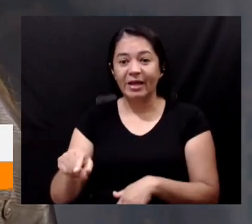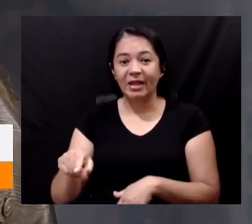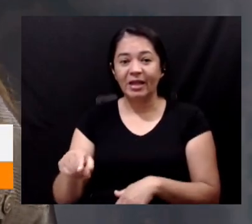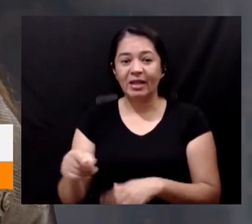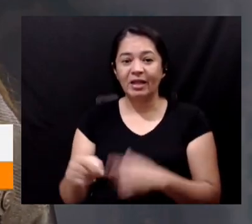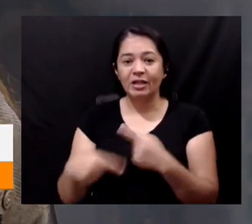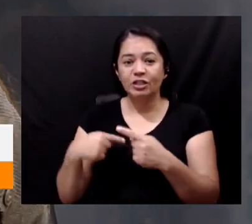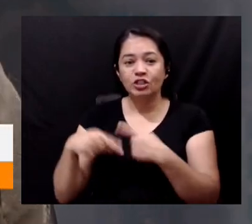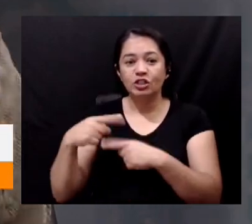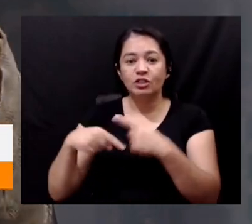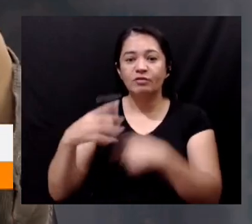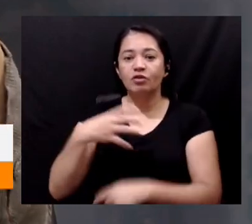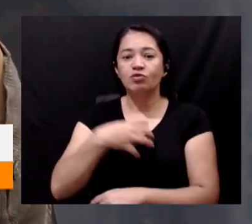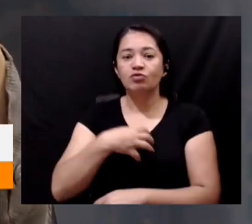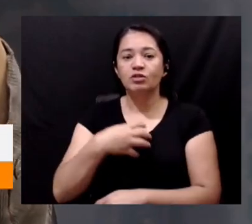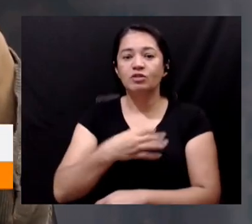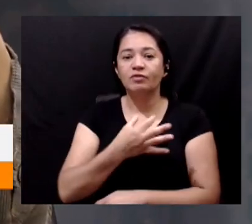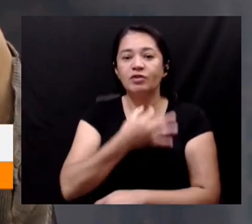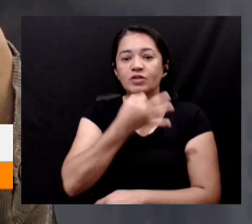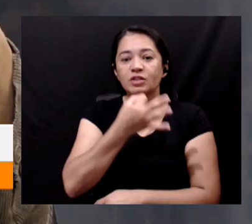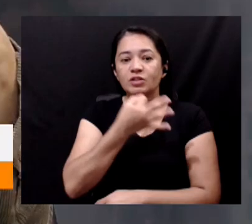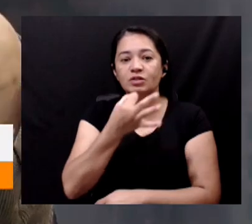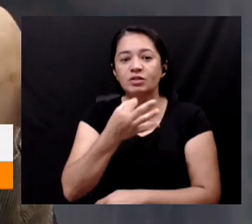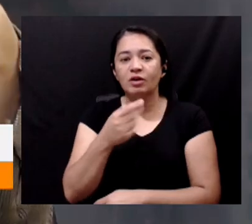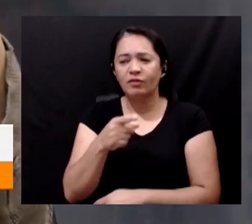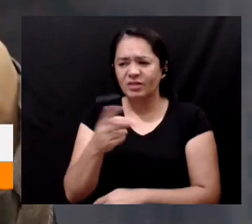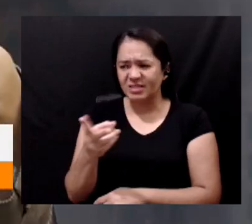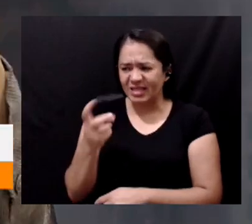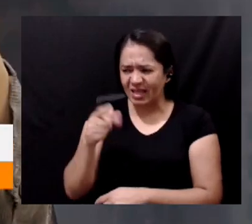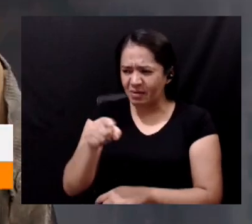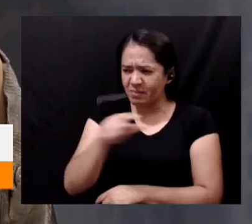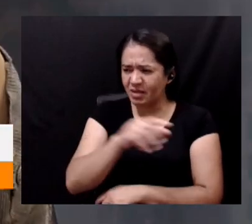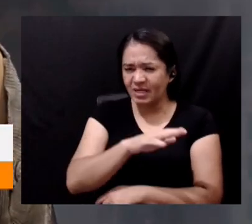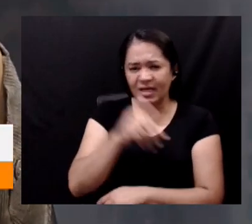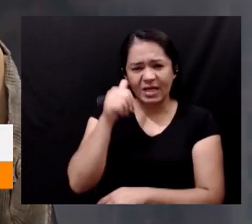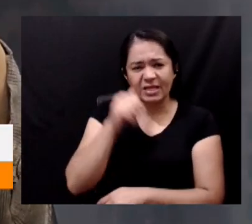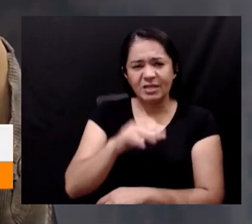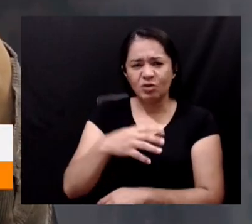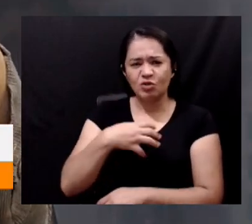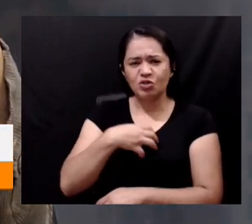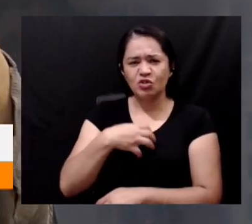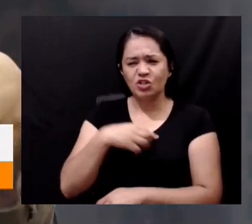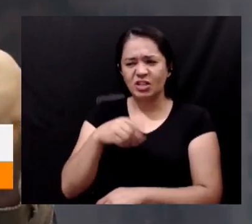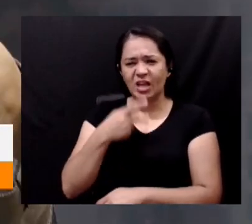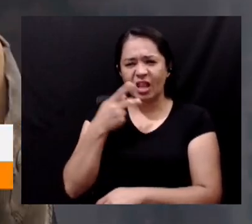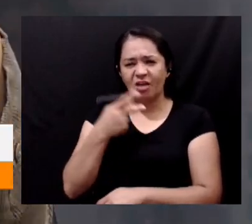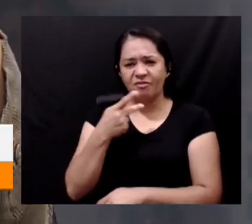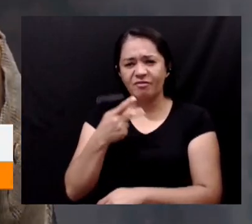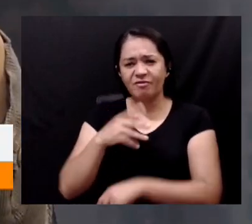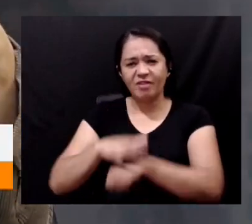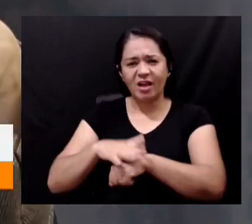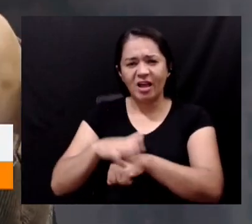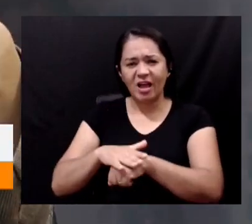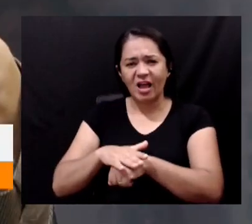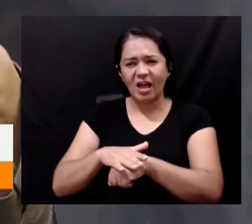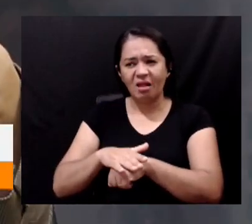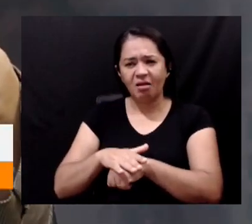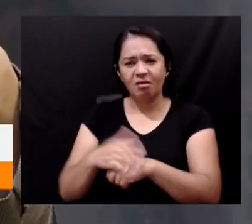senso crítico. Você Ótimo. reparou essa menininha, o Uhum. jeitinho que ela faz, que ela fala,